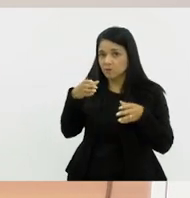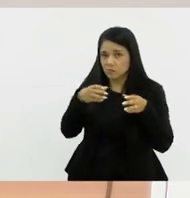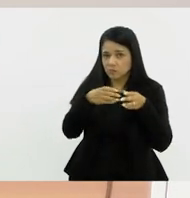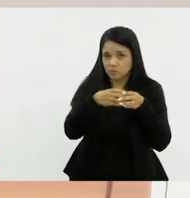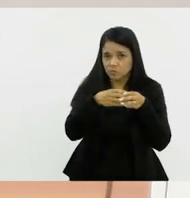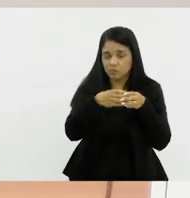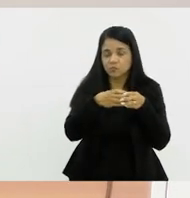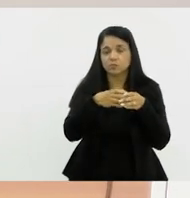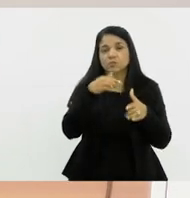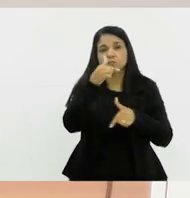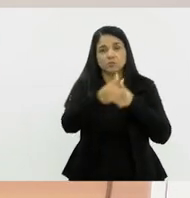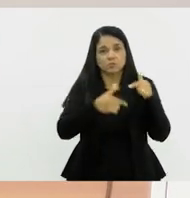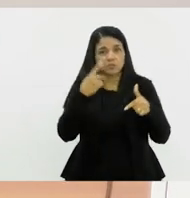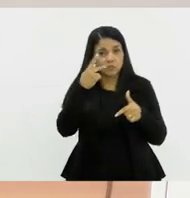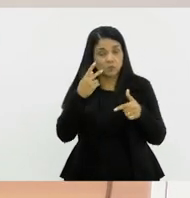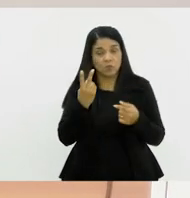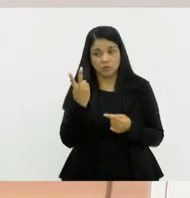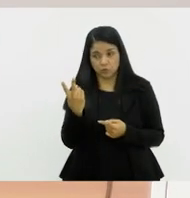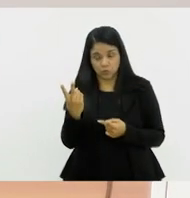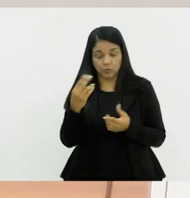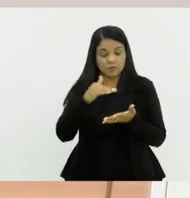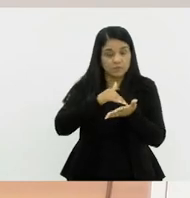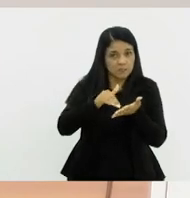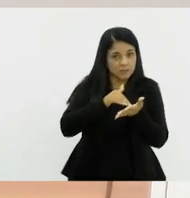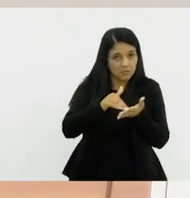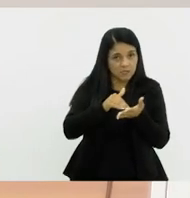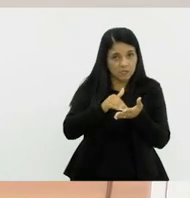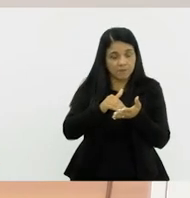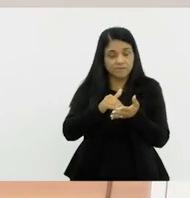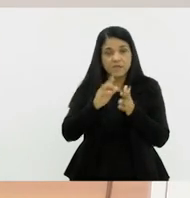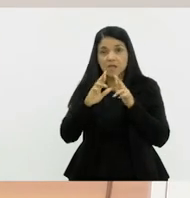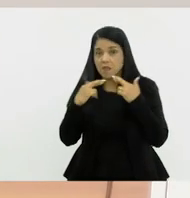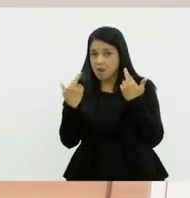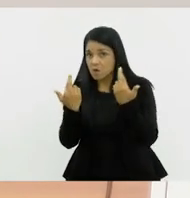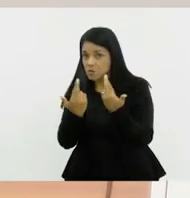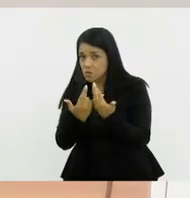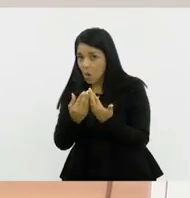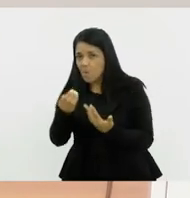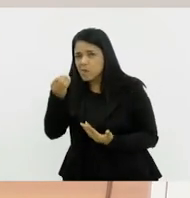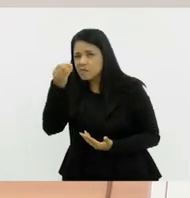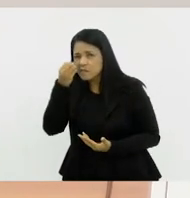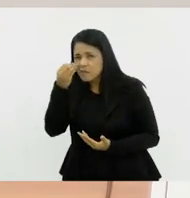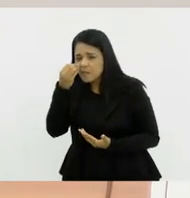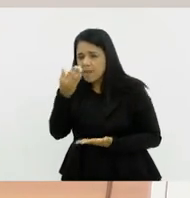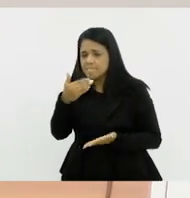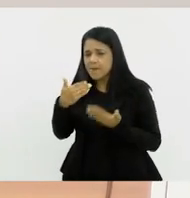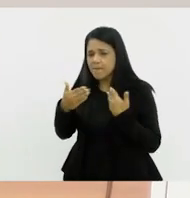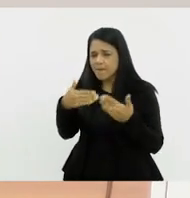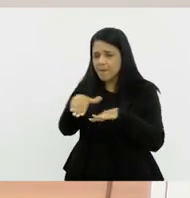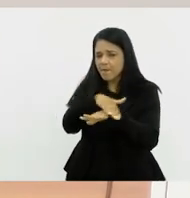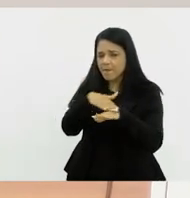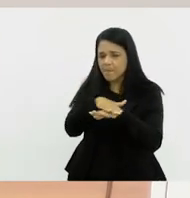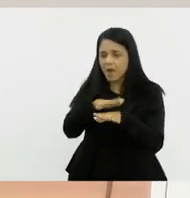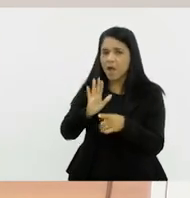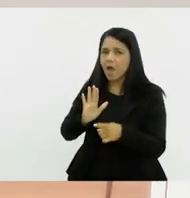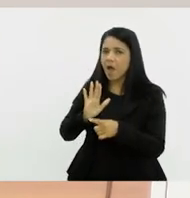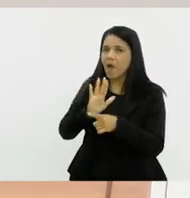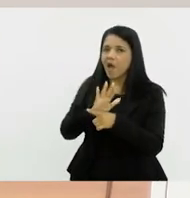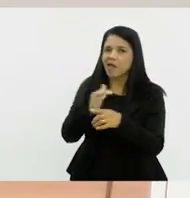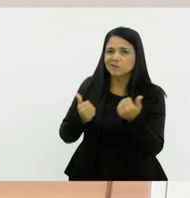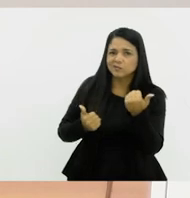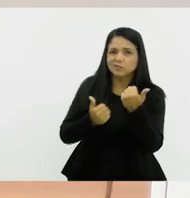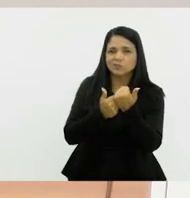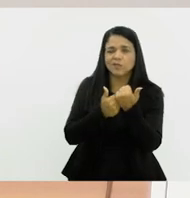duas secretarias, né, para a gente tentar contribuir para agilizar